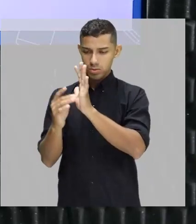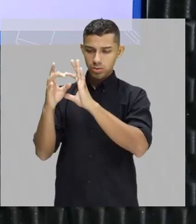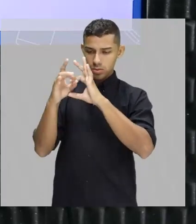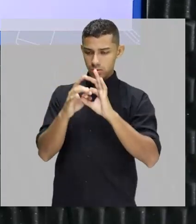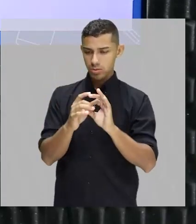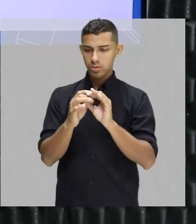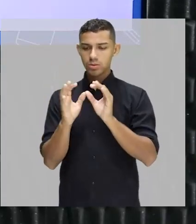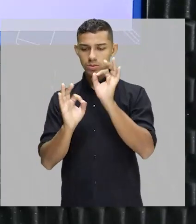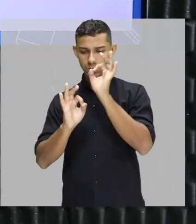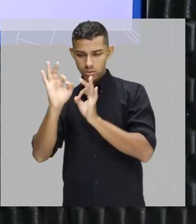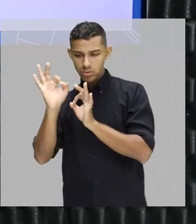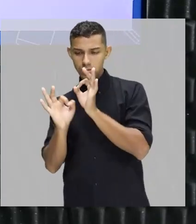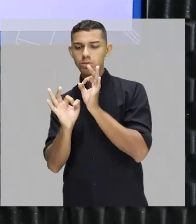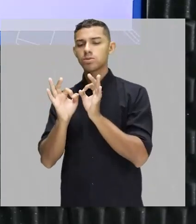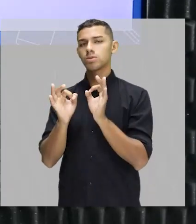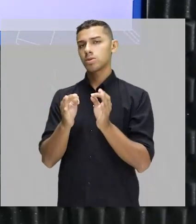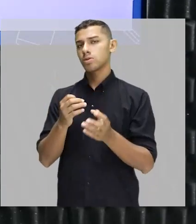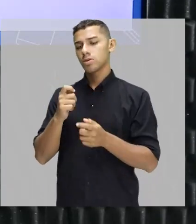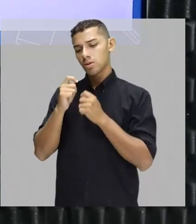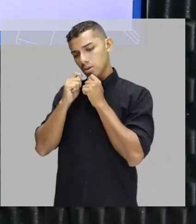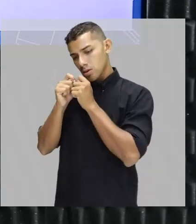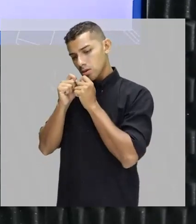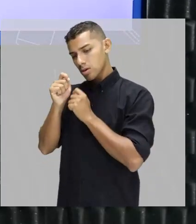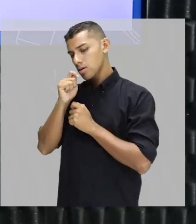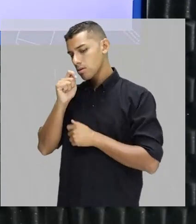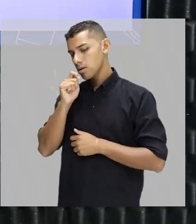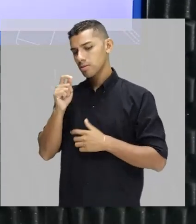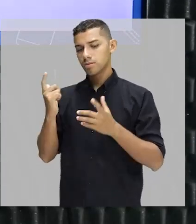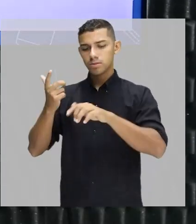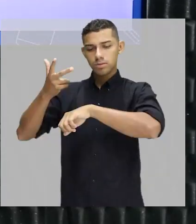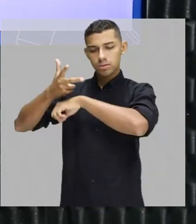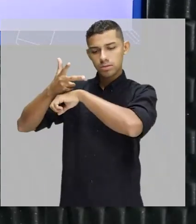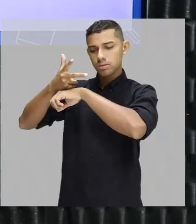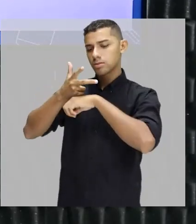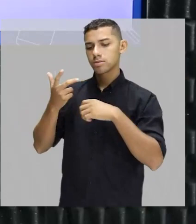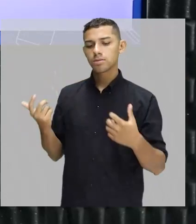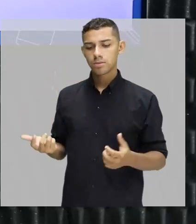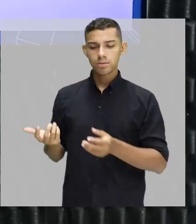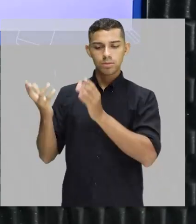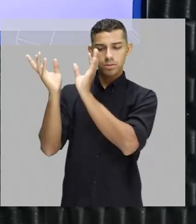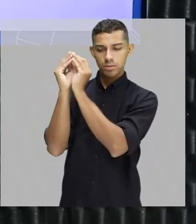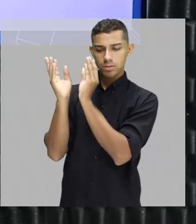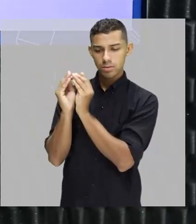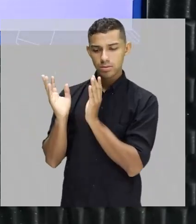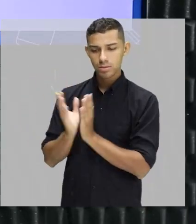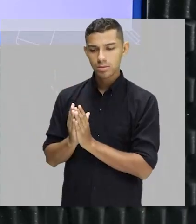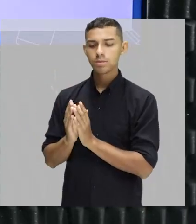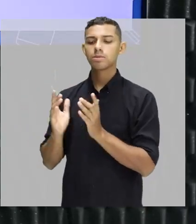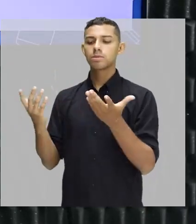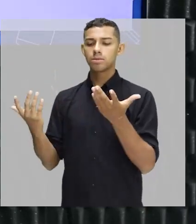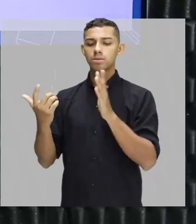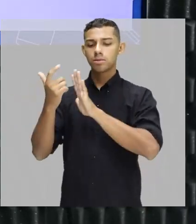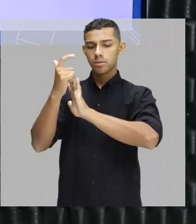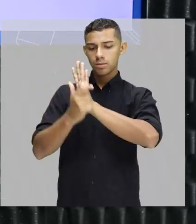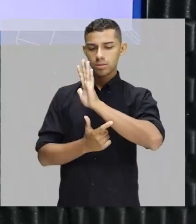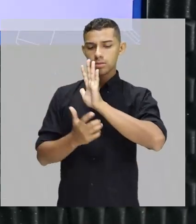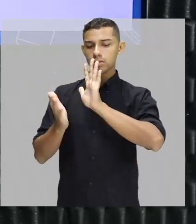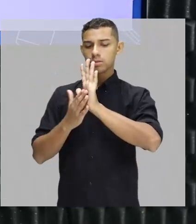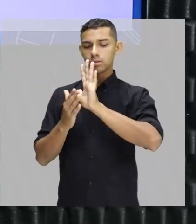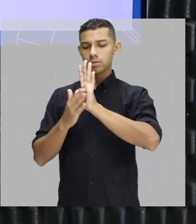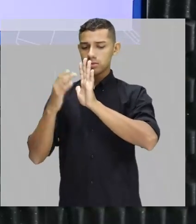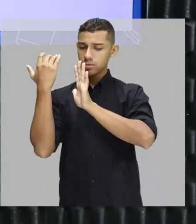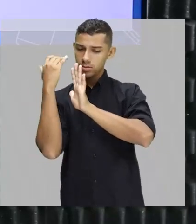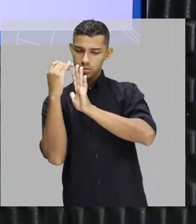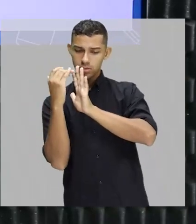desse tipo de texto: reportagem, resumo, fichamento, artigo científico,